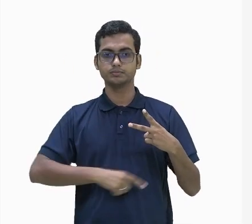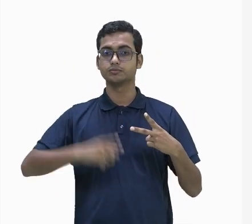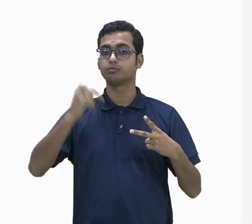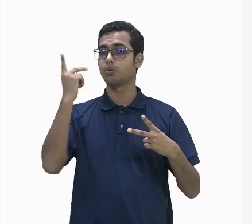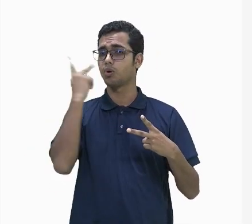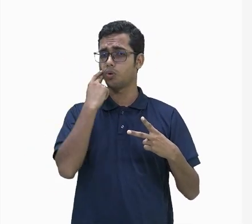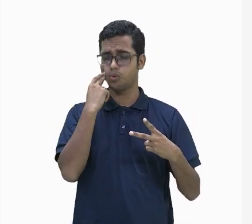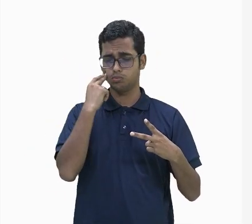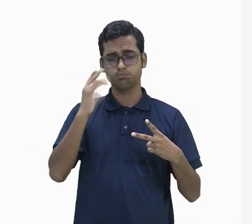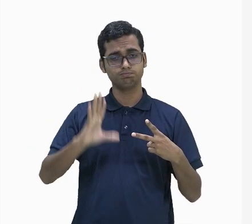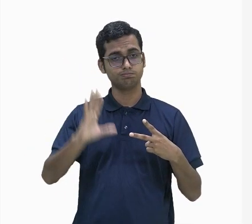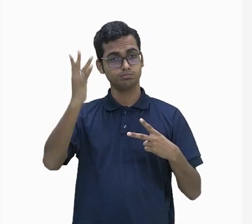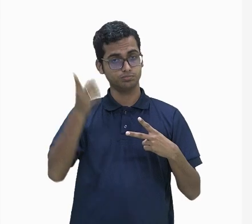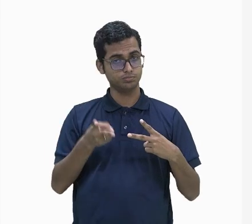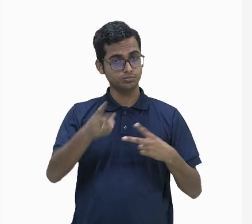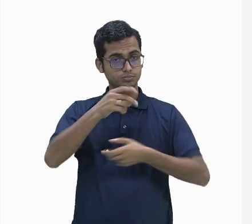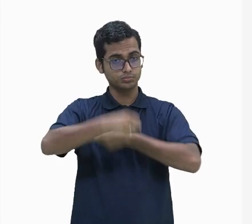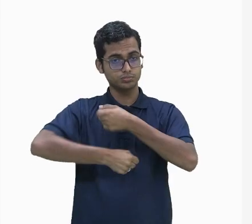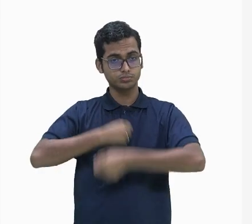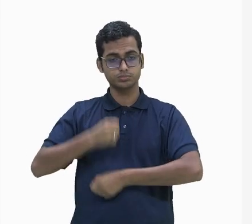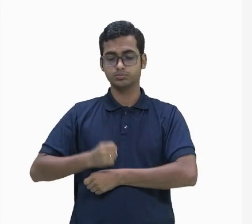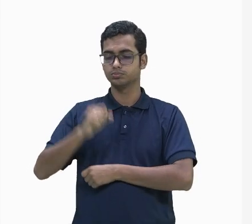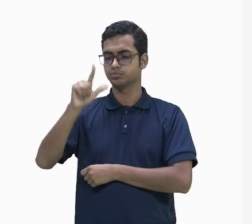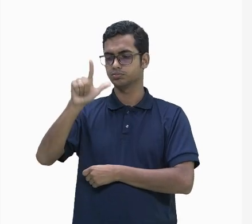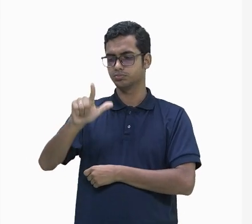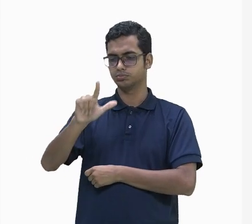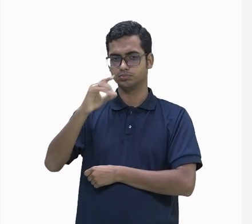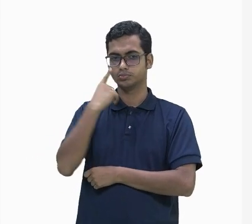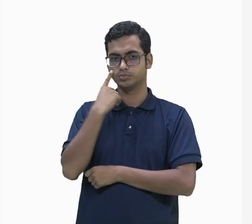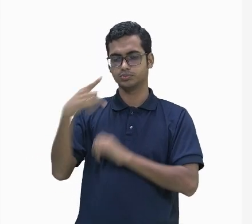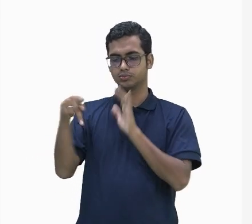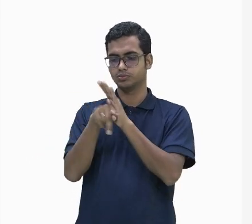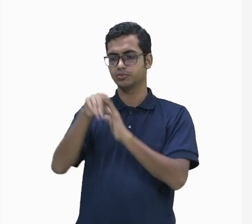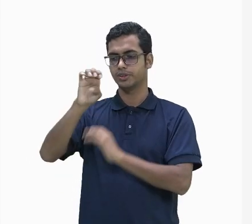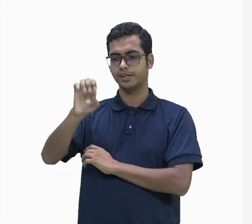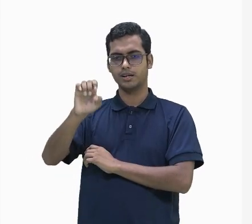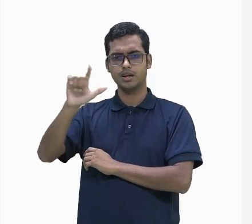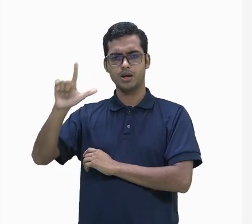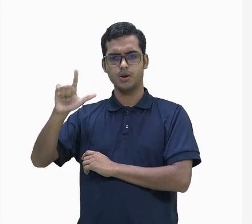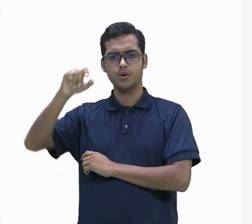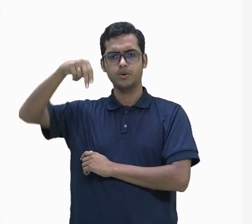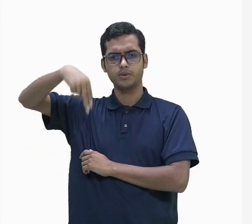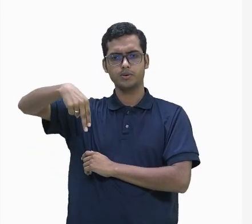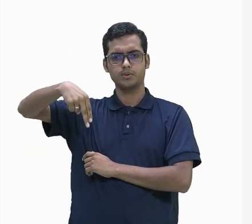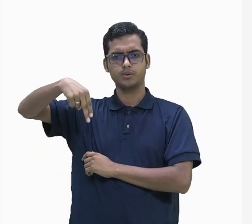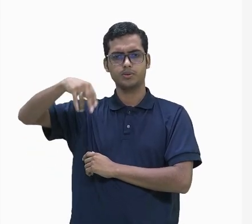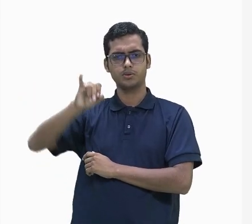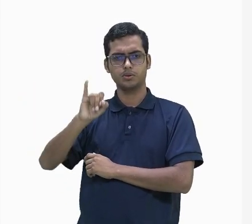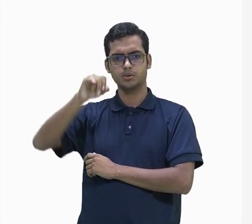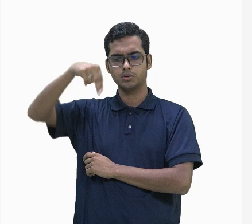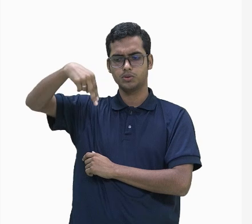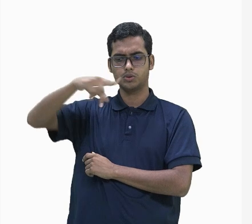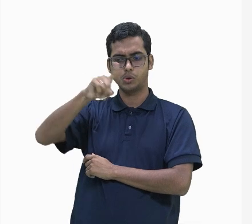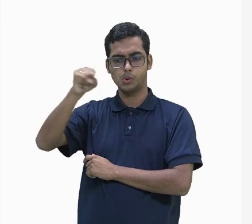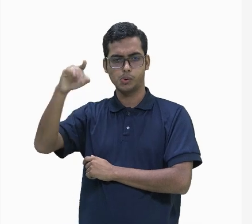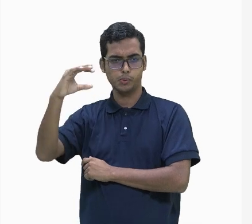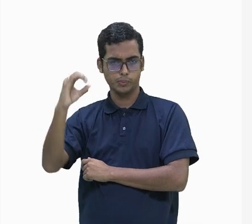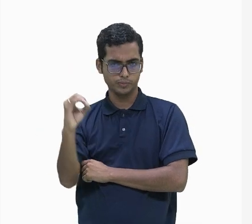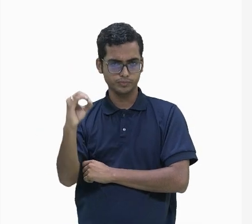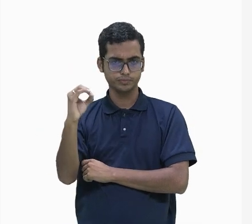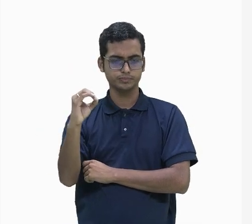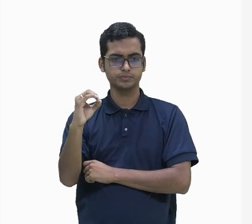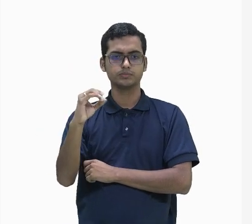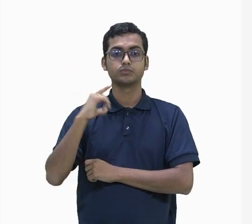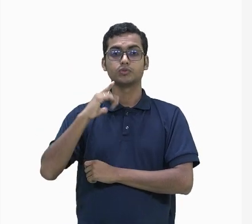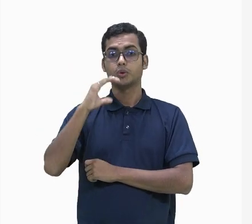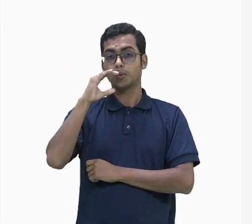normais de acontecer, que é o El Niño, que é o aquecimento anômalo das águas do Oceano